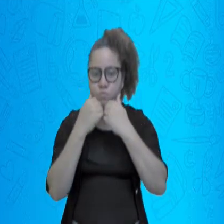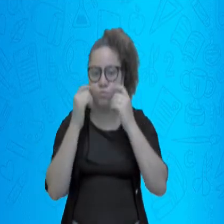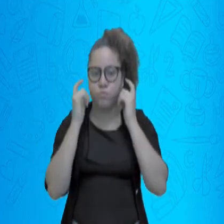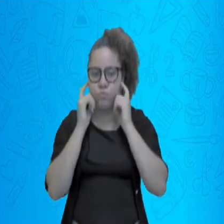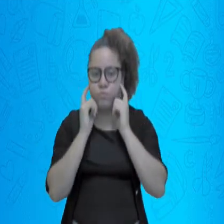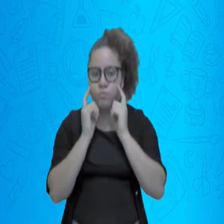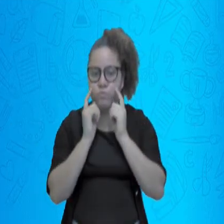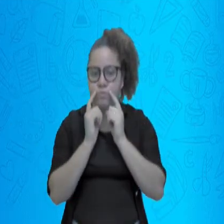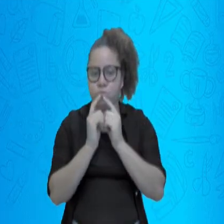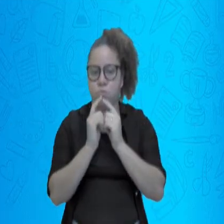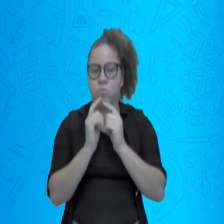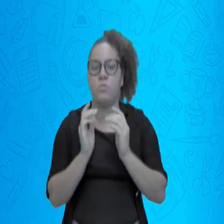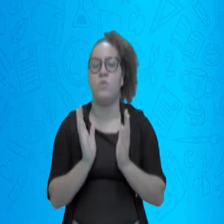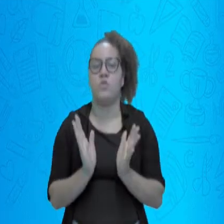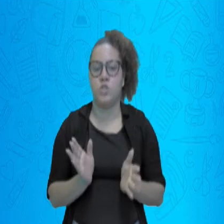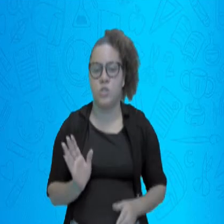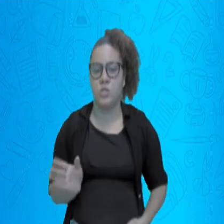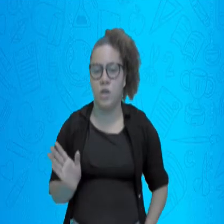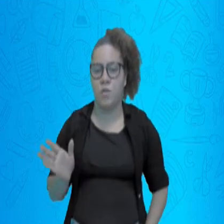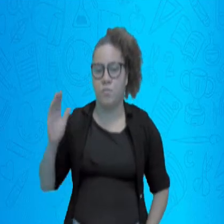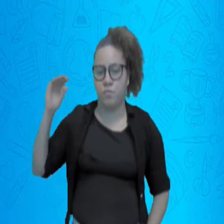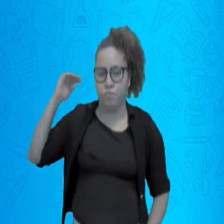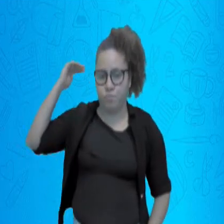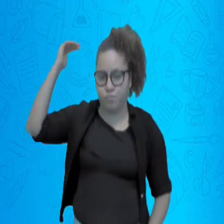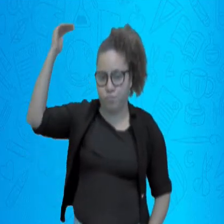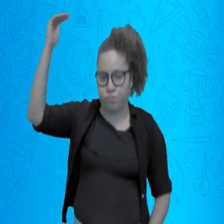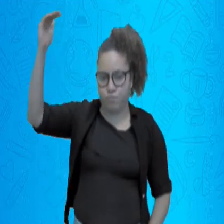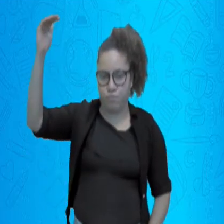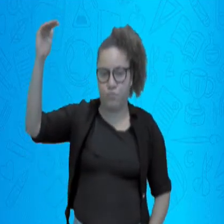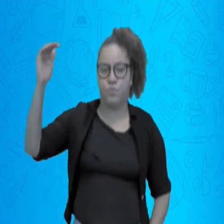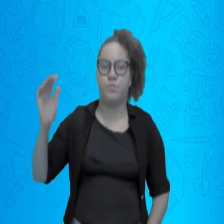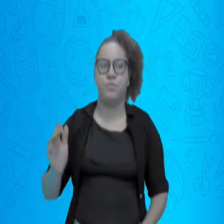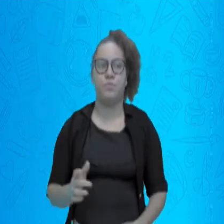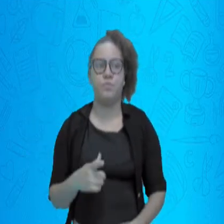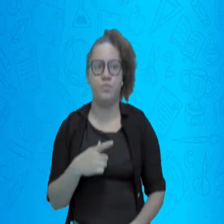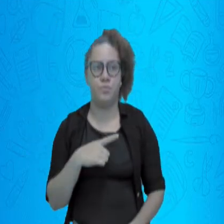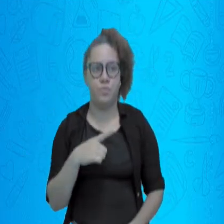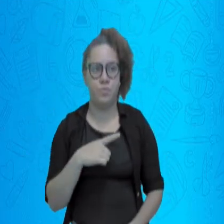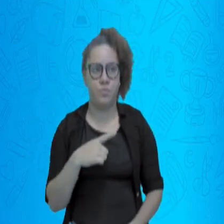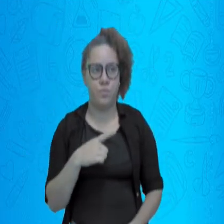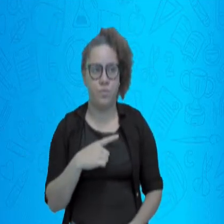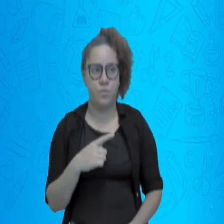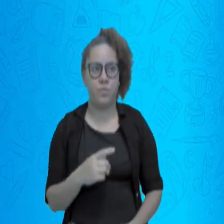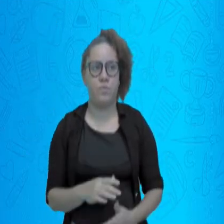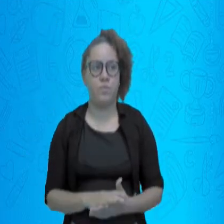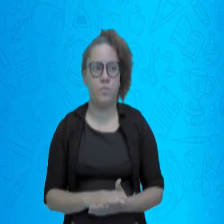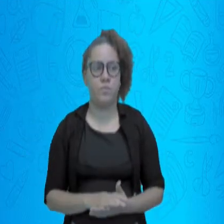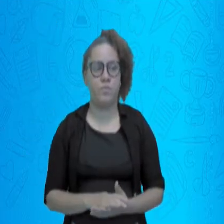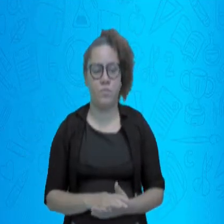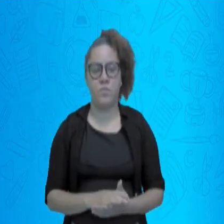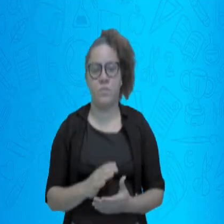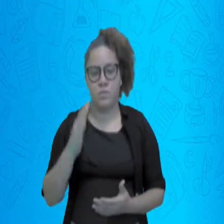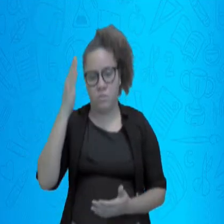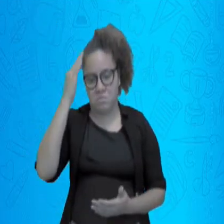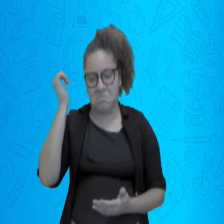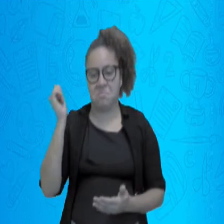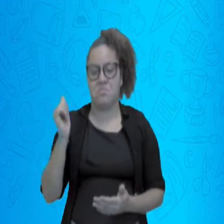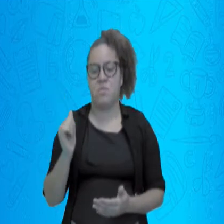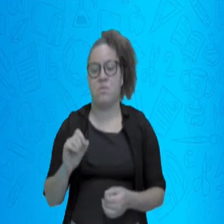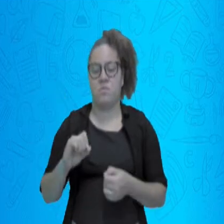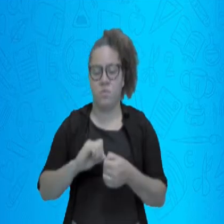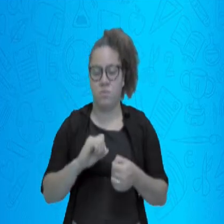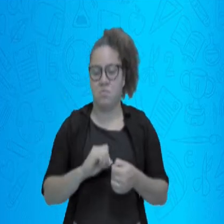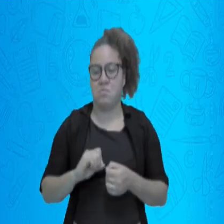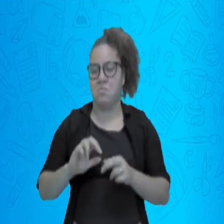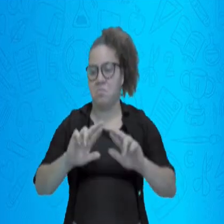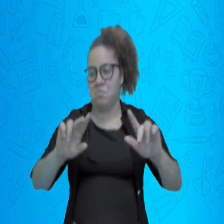ele já ficou alto, ele tem já outras habilidades que as crianças não têm, que o